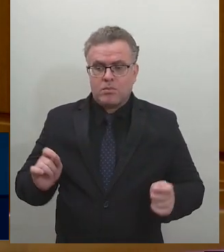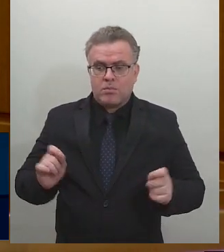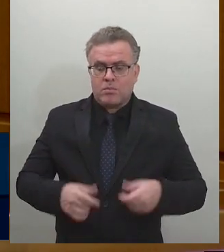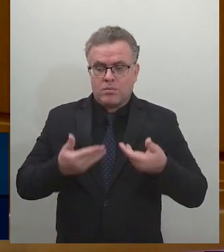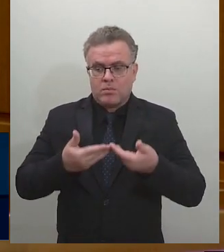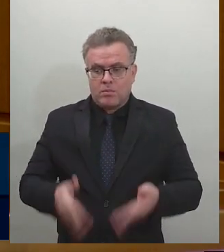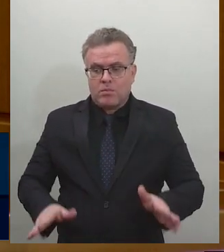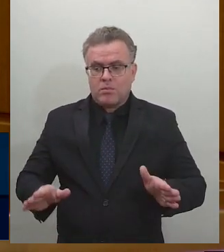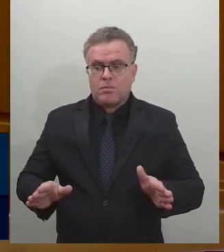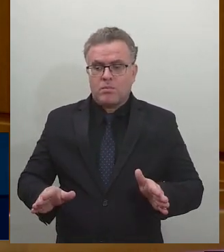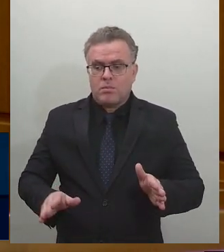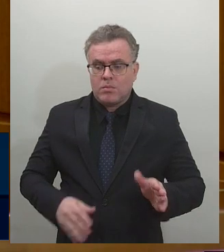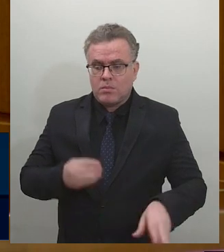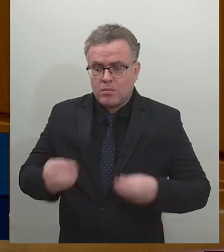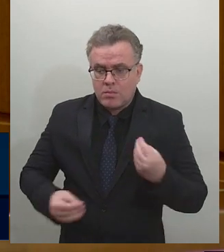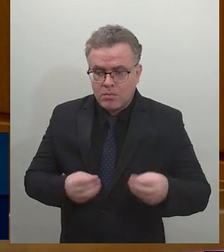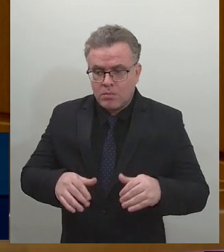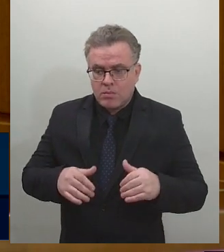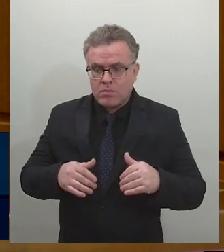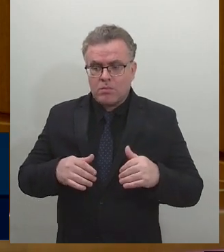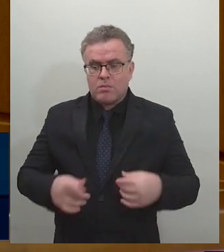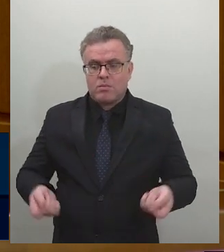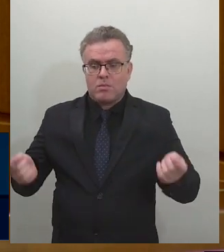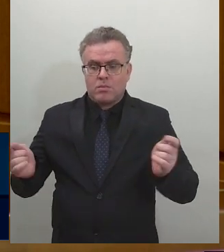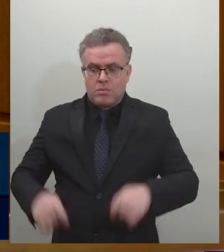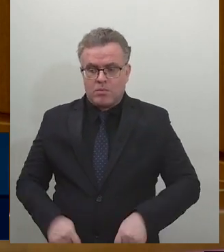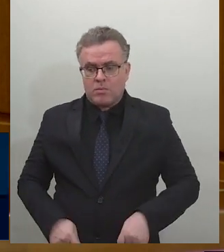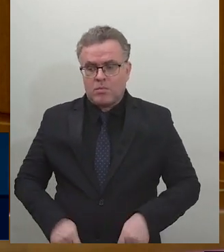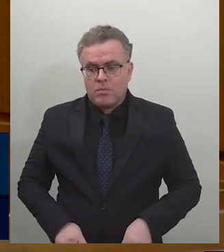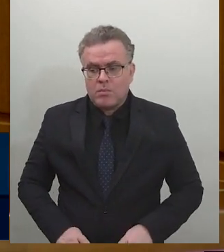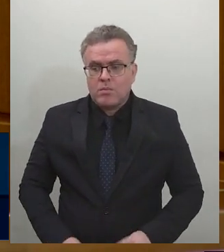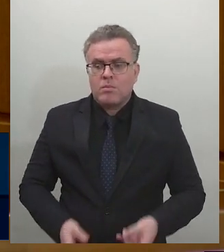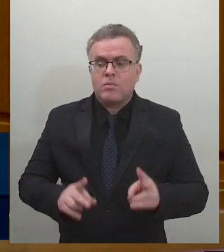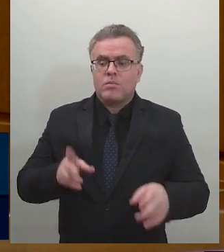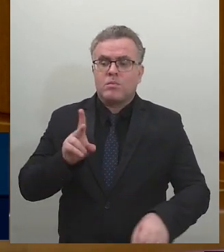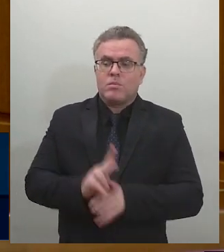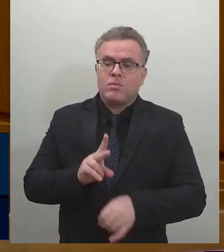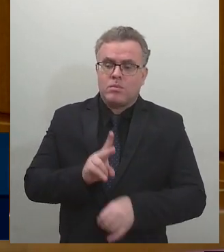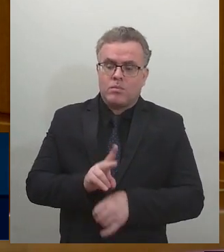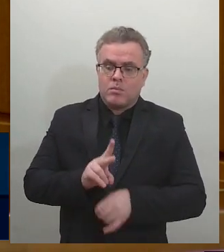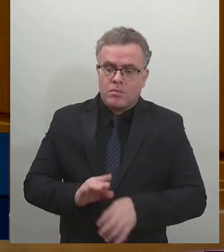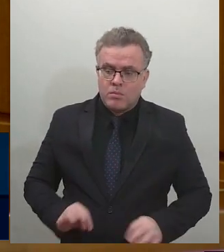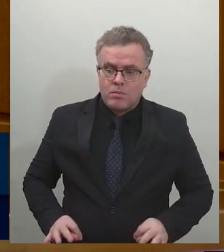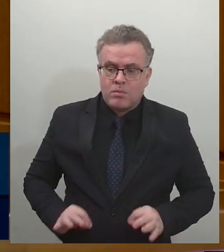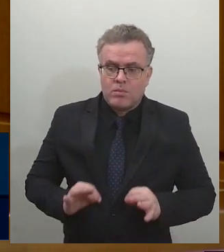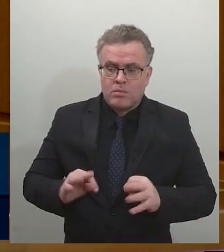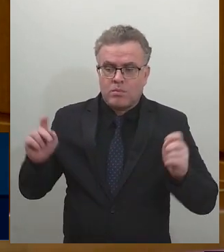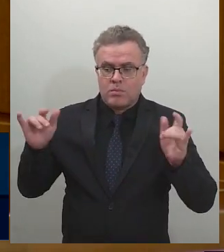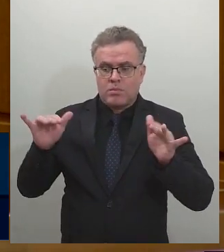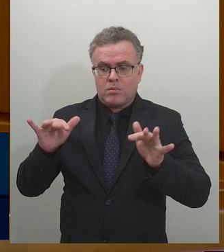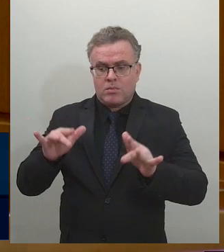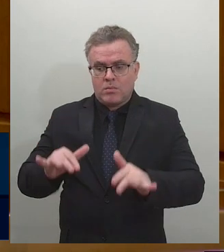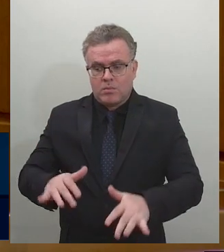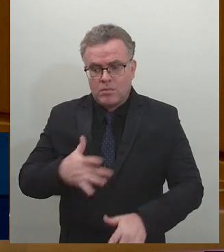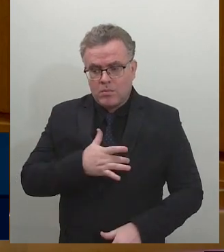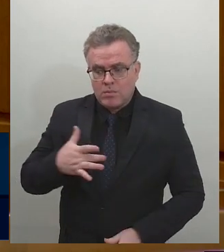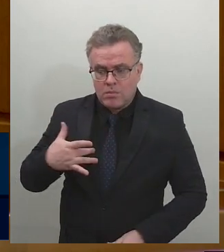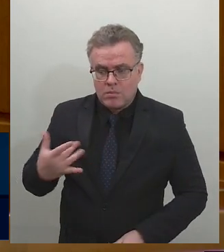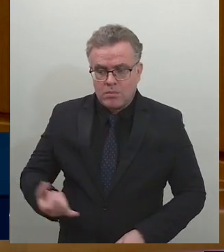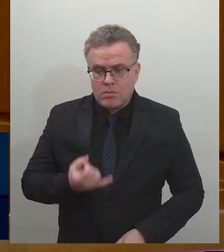com capacidade para atender as pessoas que vão lá para tratar a sua saúde, para fazer uma cirurgia, para